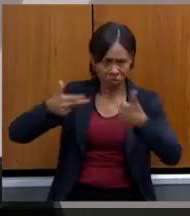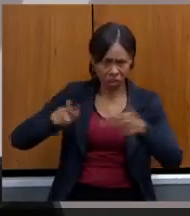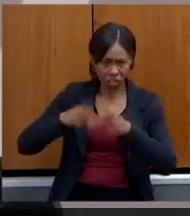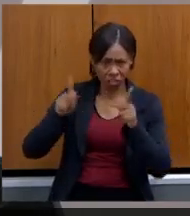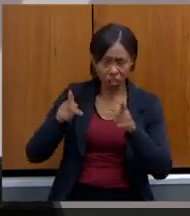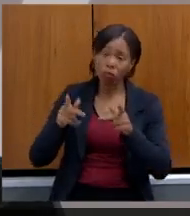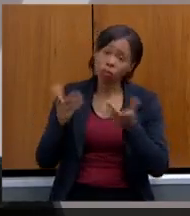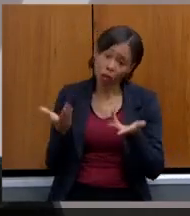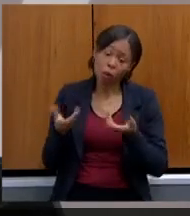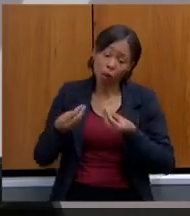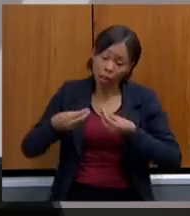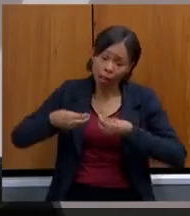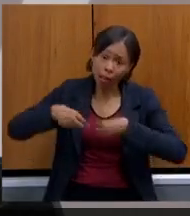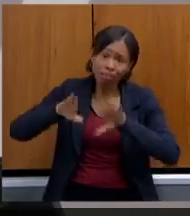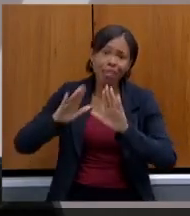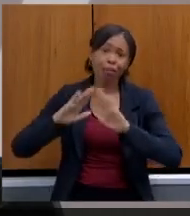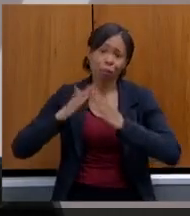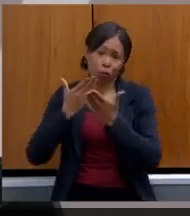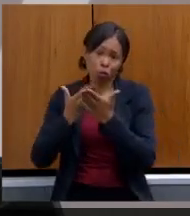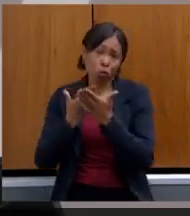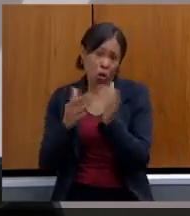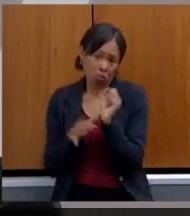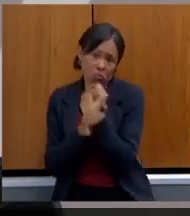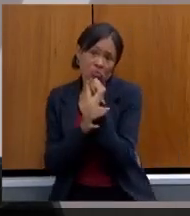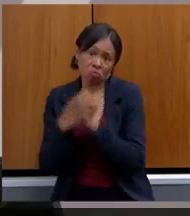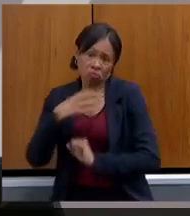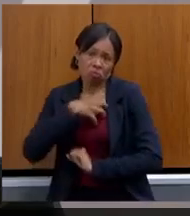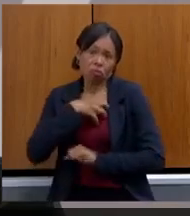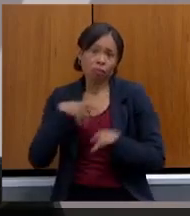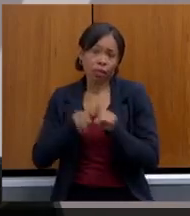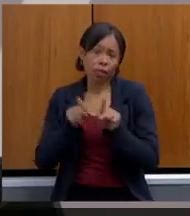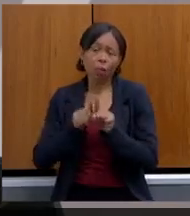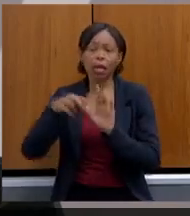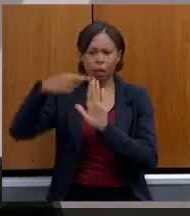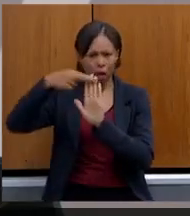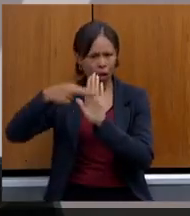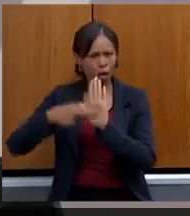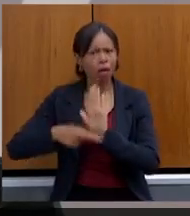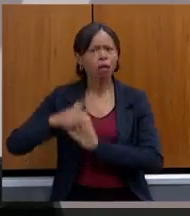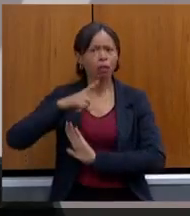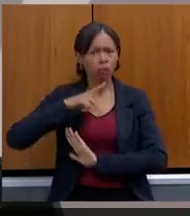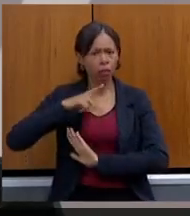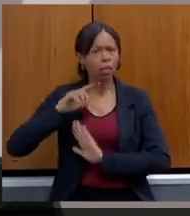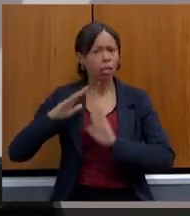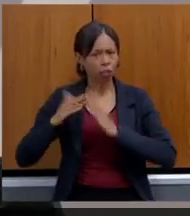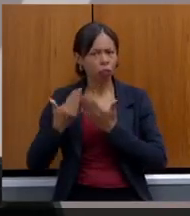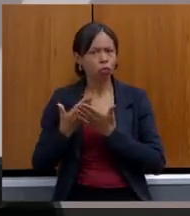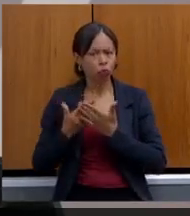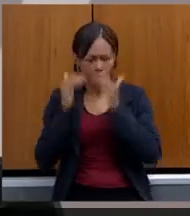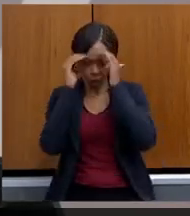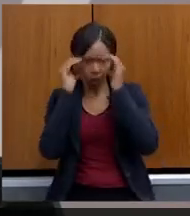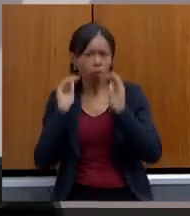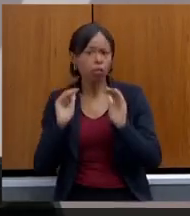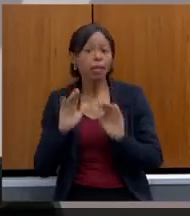segurança para deixar com os professores para deixar na escola vai ter pernas segurança todo protocolo precisa ser seguido né e os professores graças a